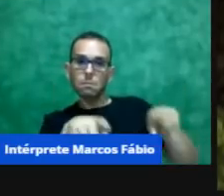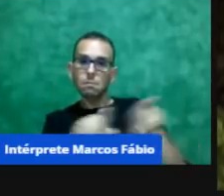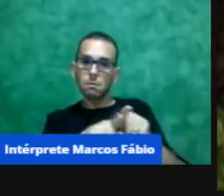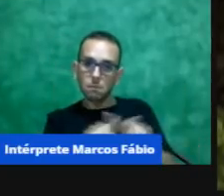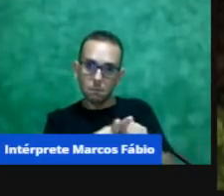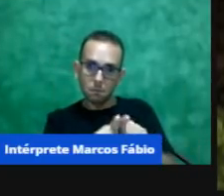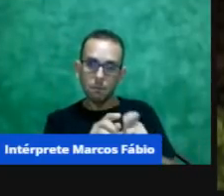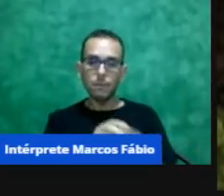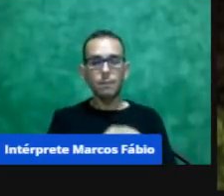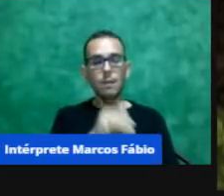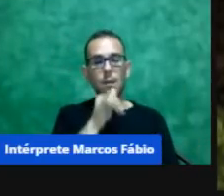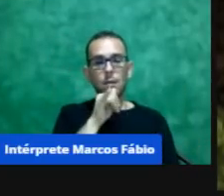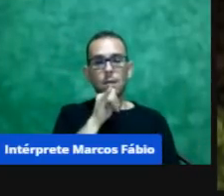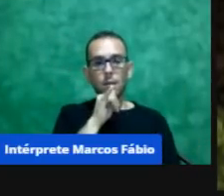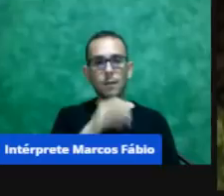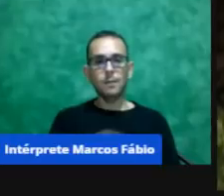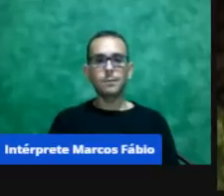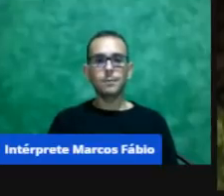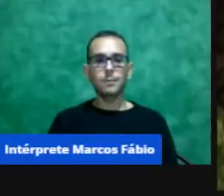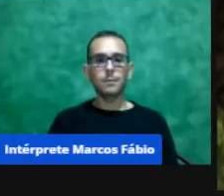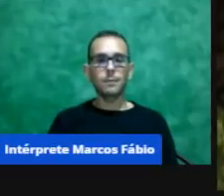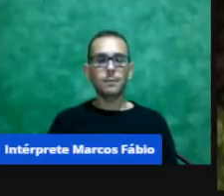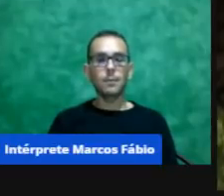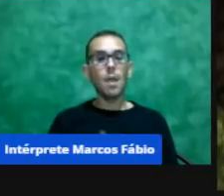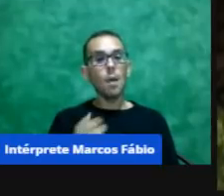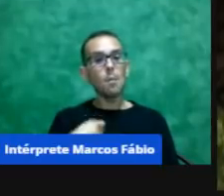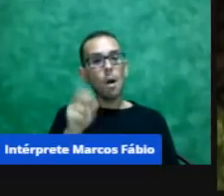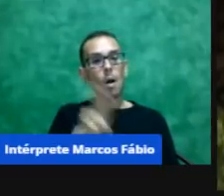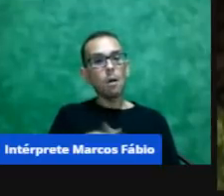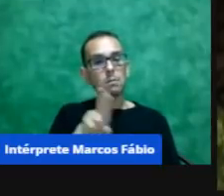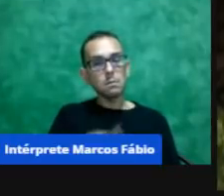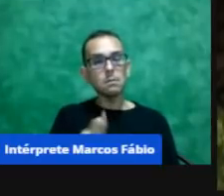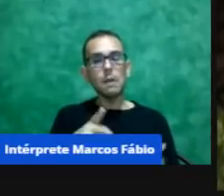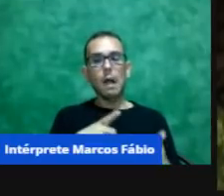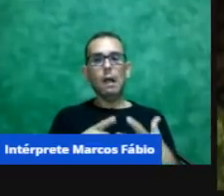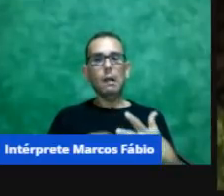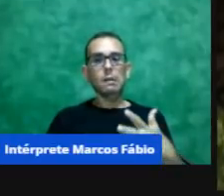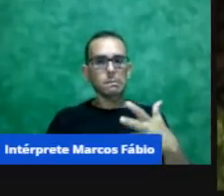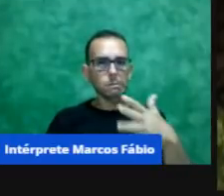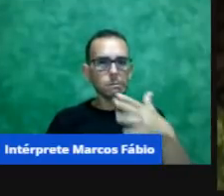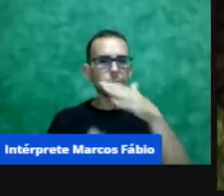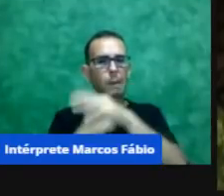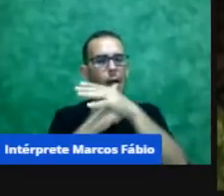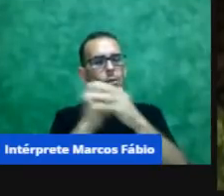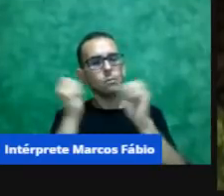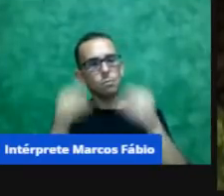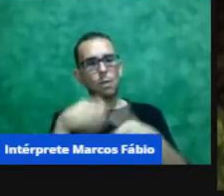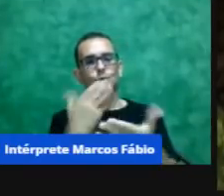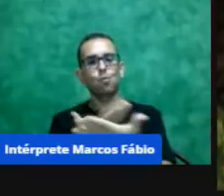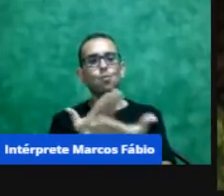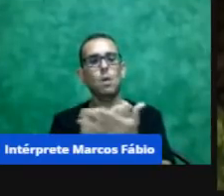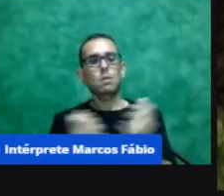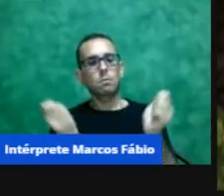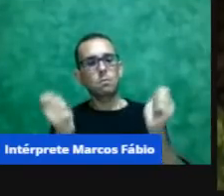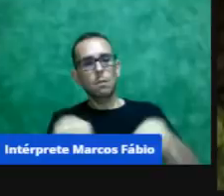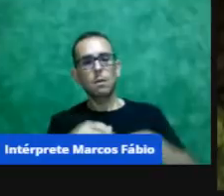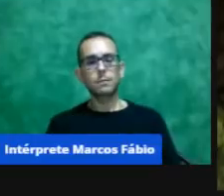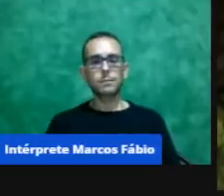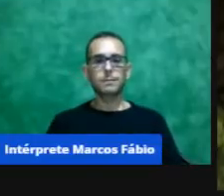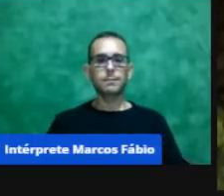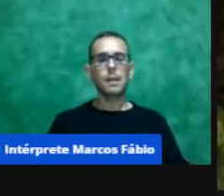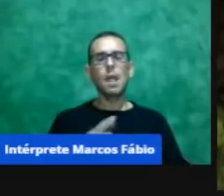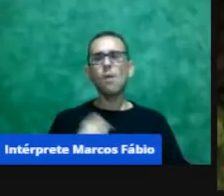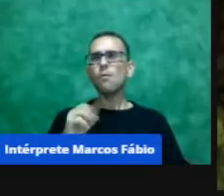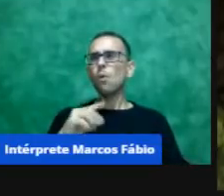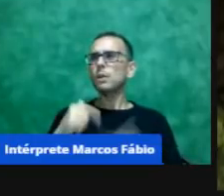exemplo, eu procuro utilizar o máximo de aulas possível. Por exemplo, eu vou